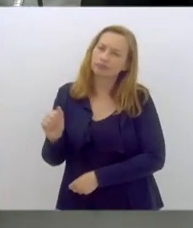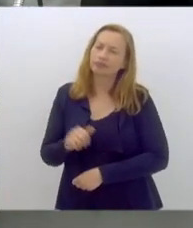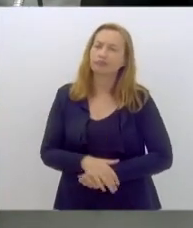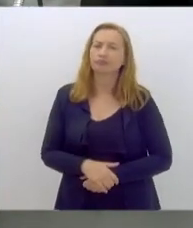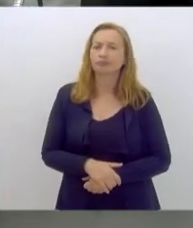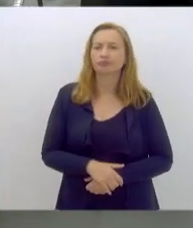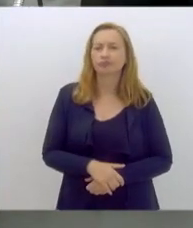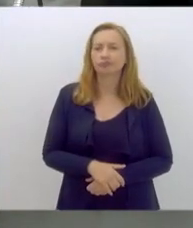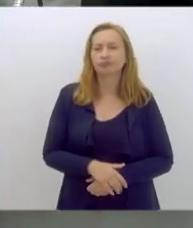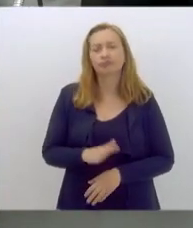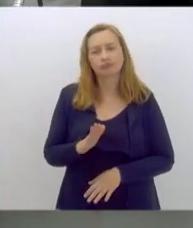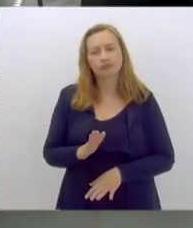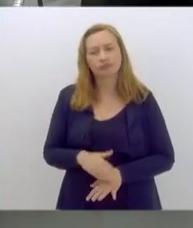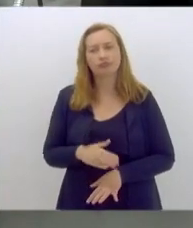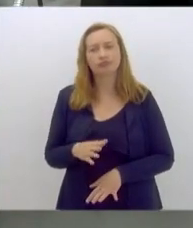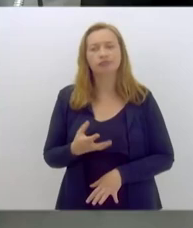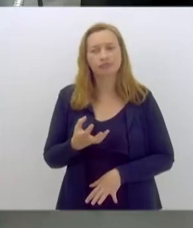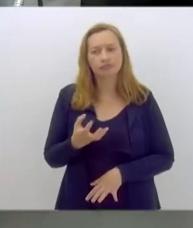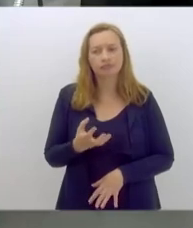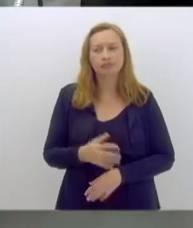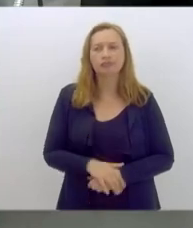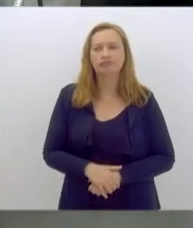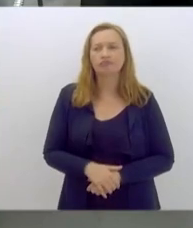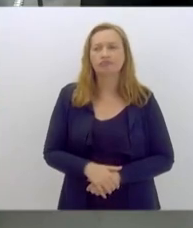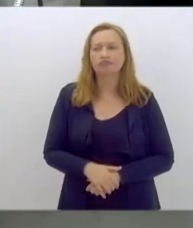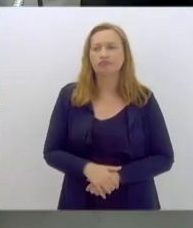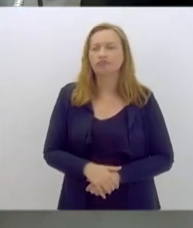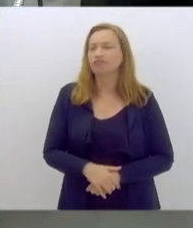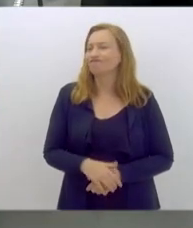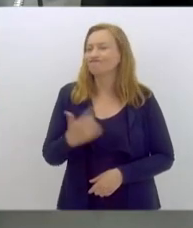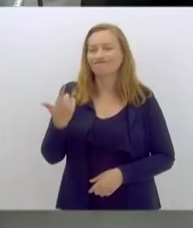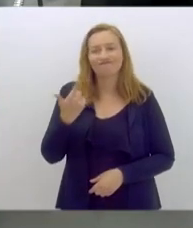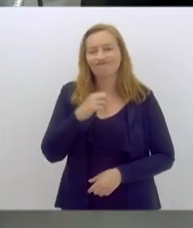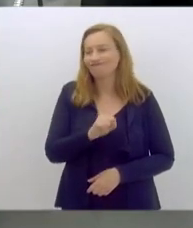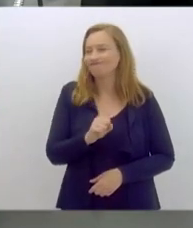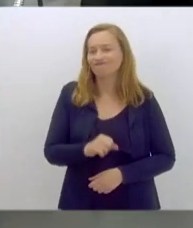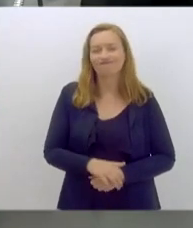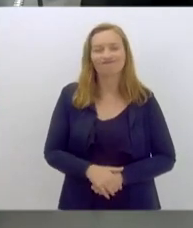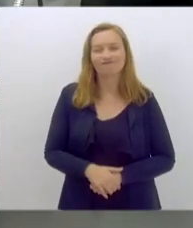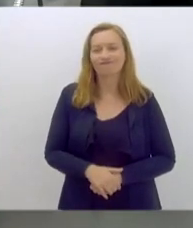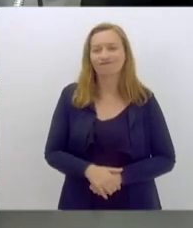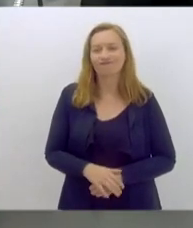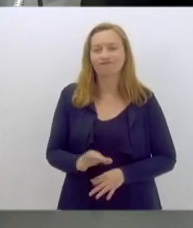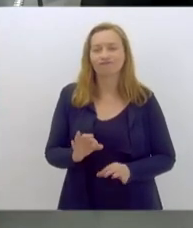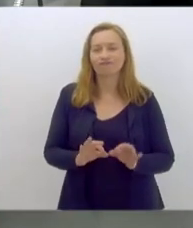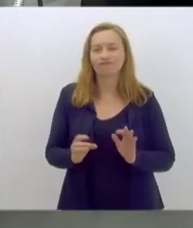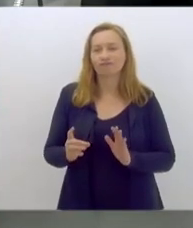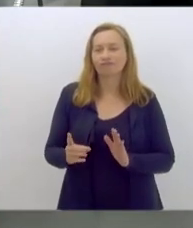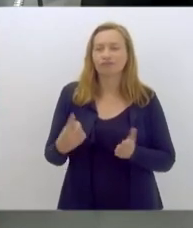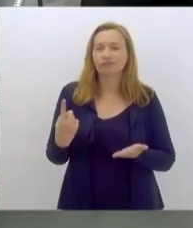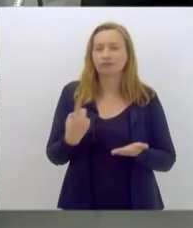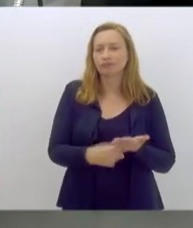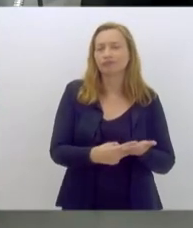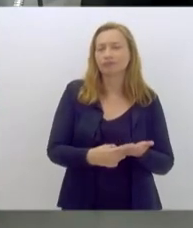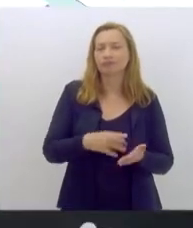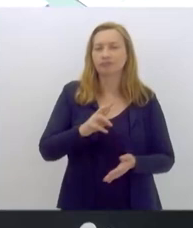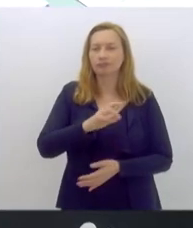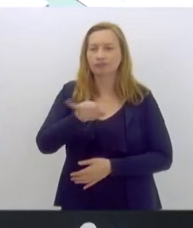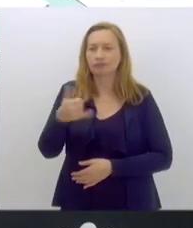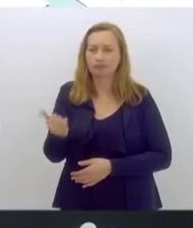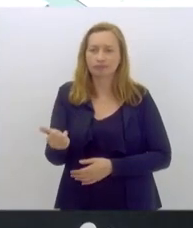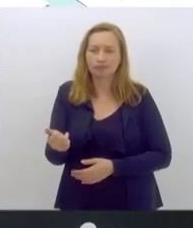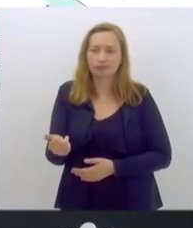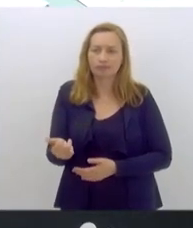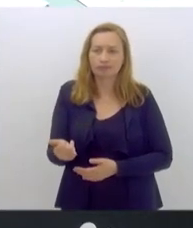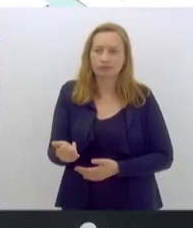por mais que se tente não pode dar certo né porque esse programa pacto RJ é um